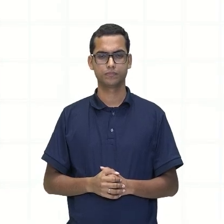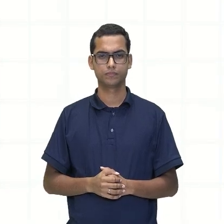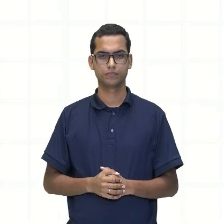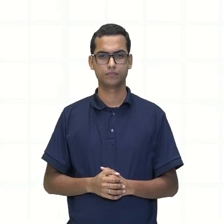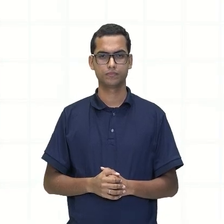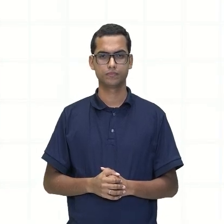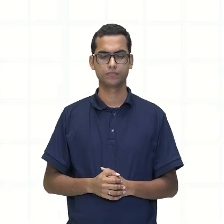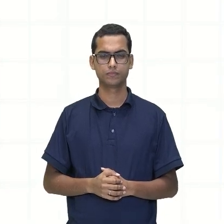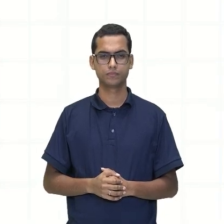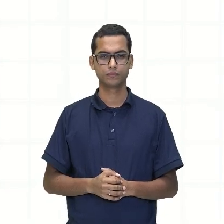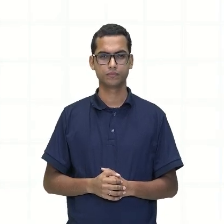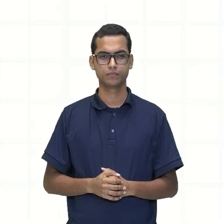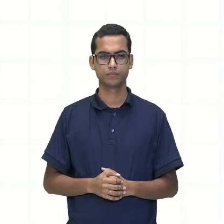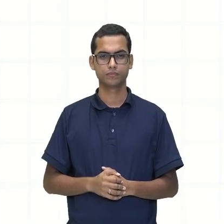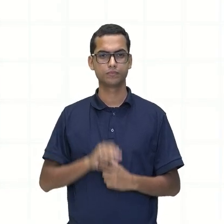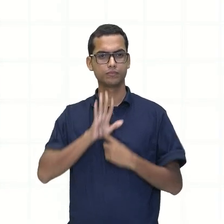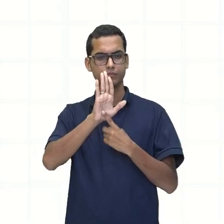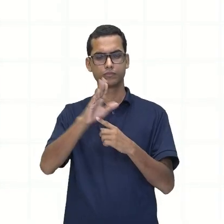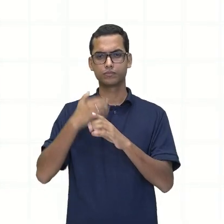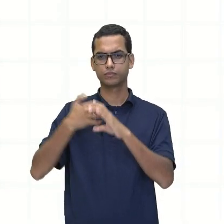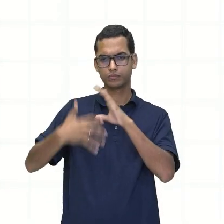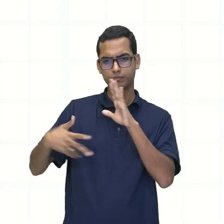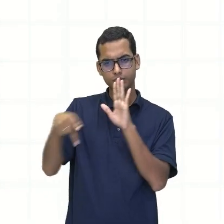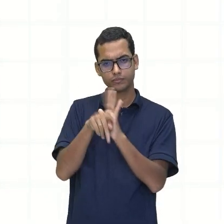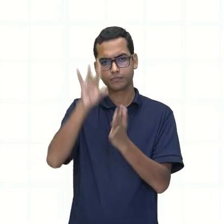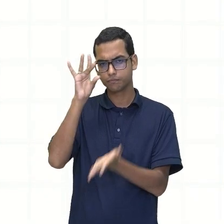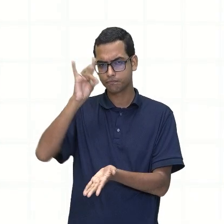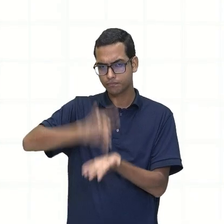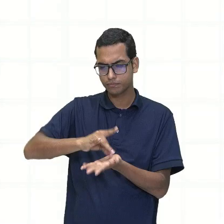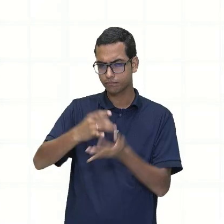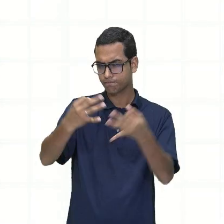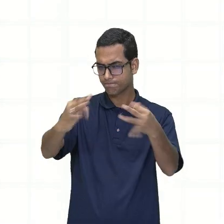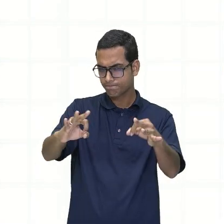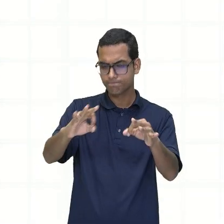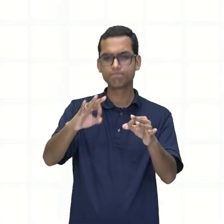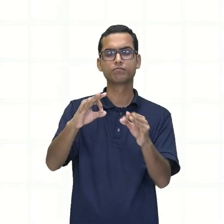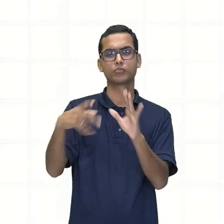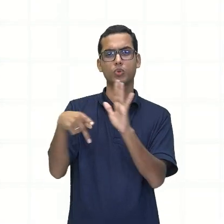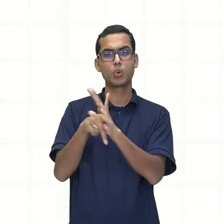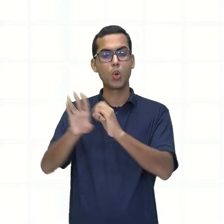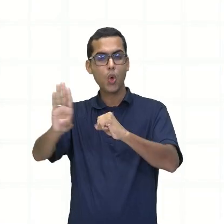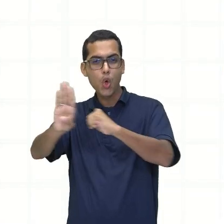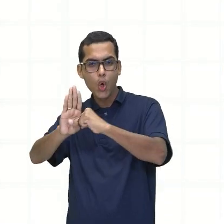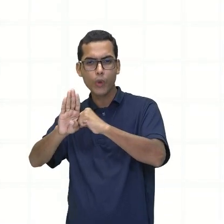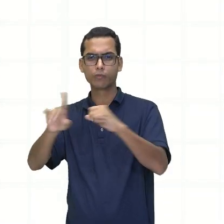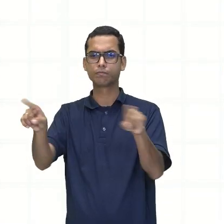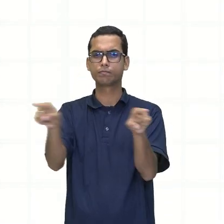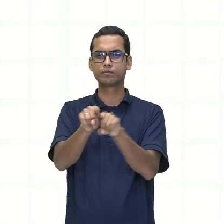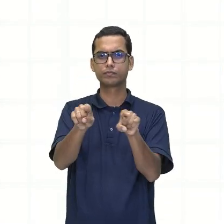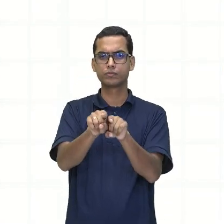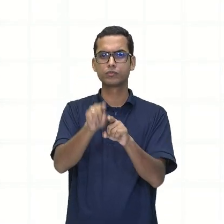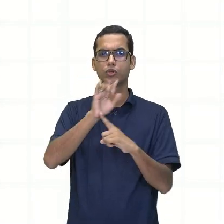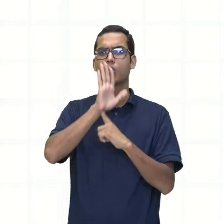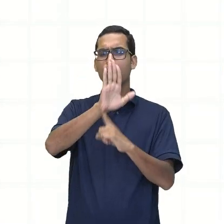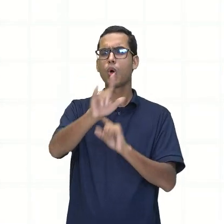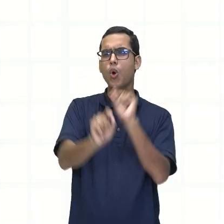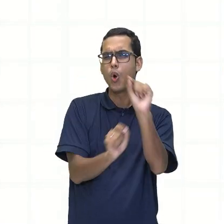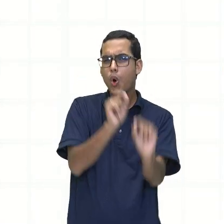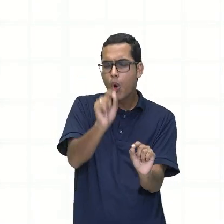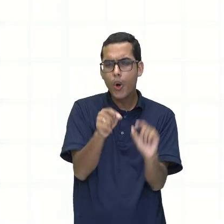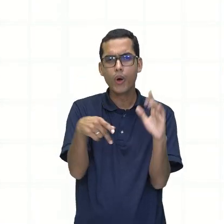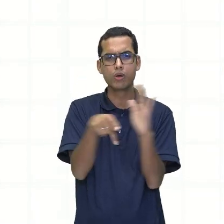indicando-lhes, ó, então, ele vai caracterizar, certo? O nosso substantivo e vai dar indicação de quê?